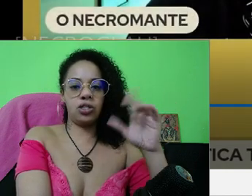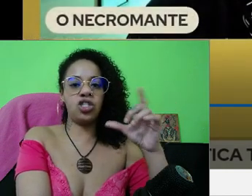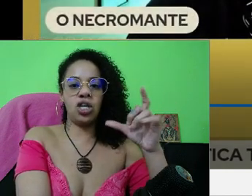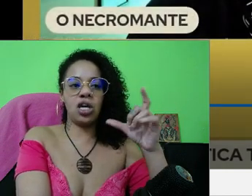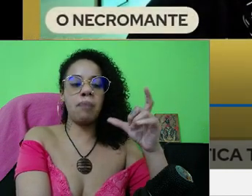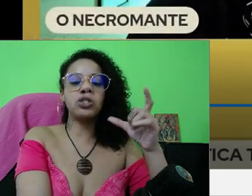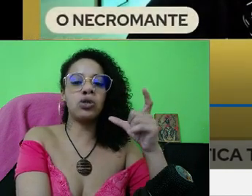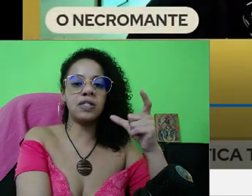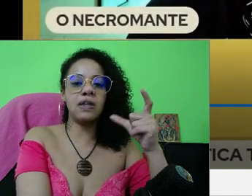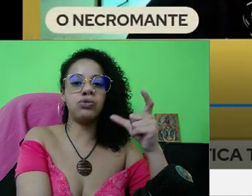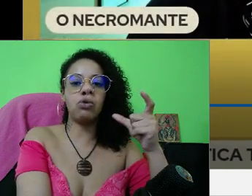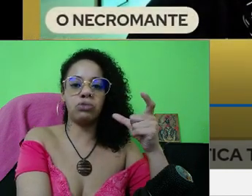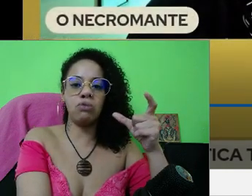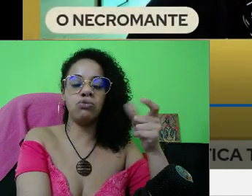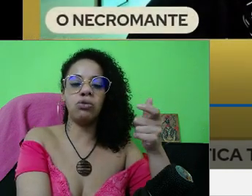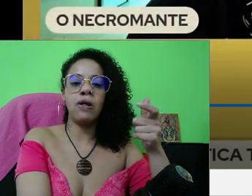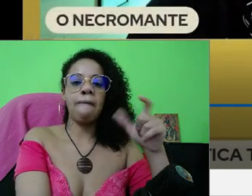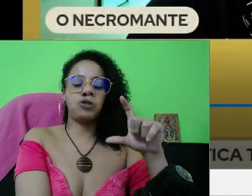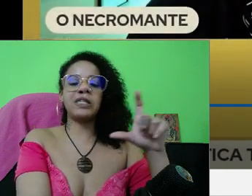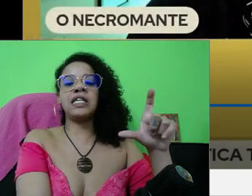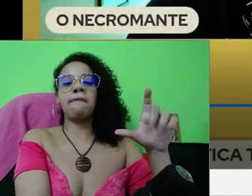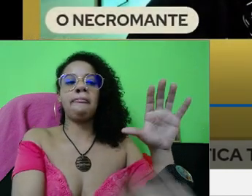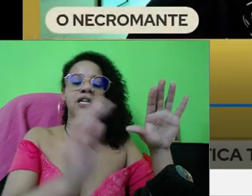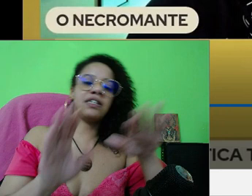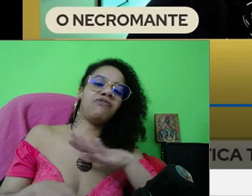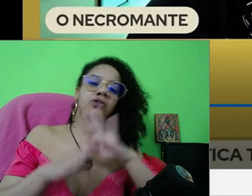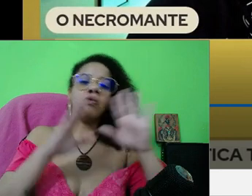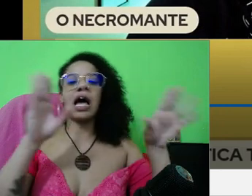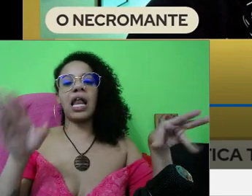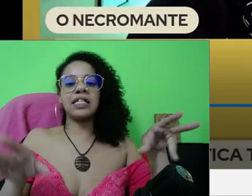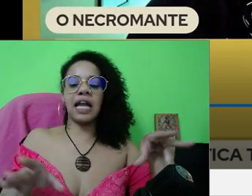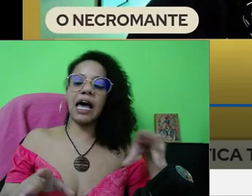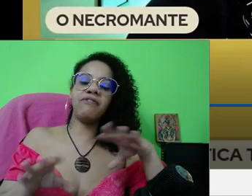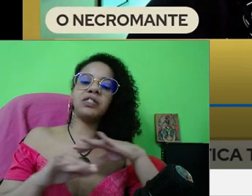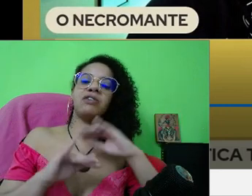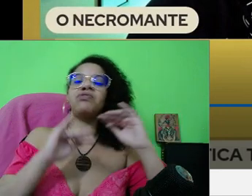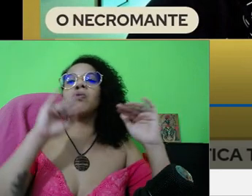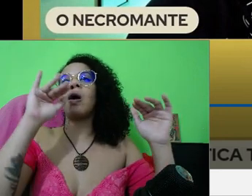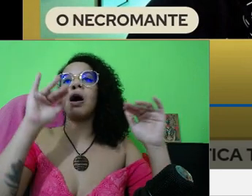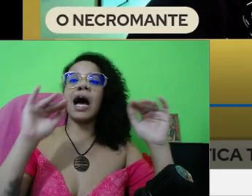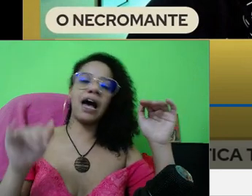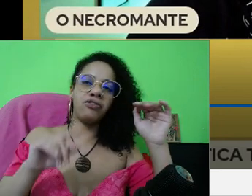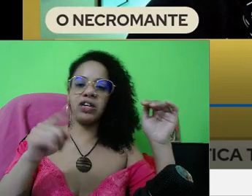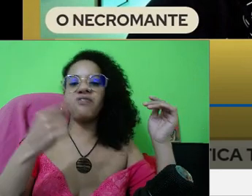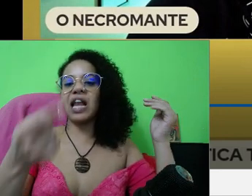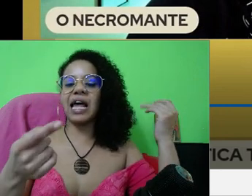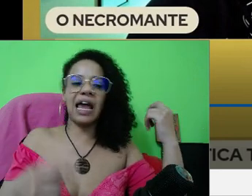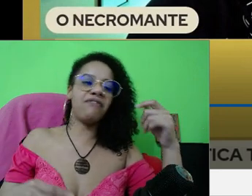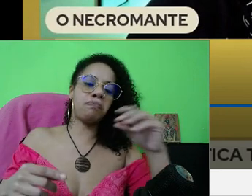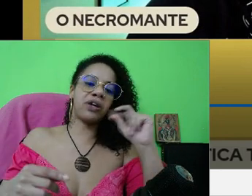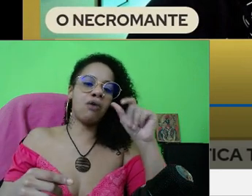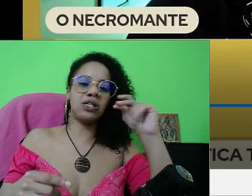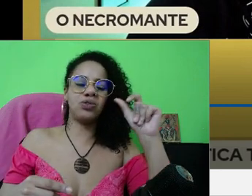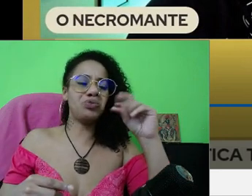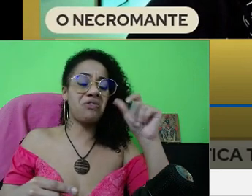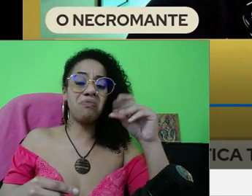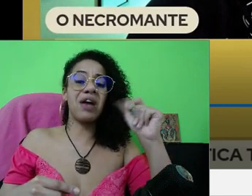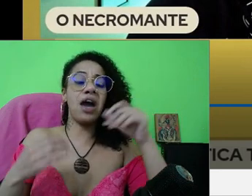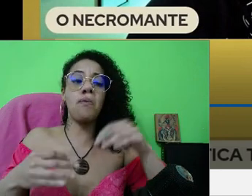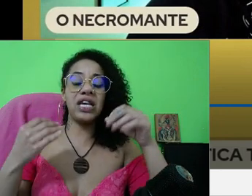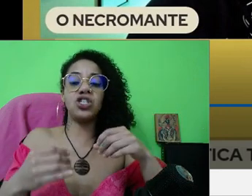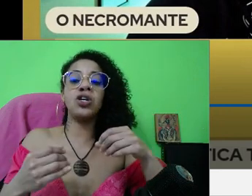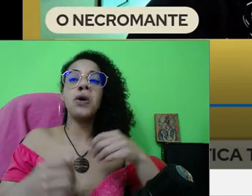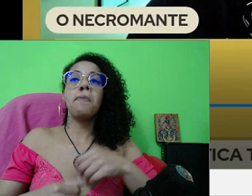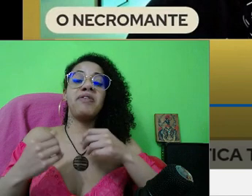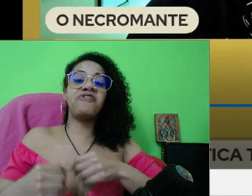de absorção do conteúdo tipo assim você viu as lives Você viu eu não vou nem falar Live porque é um assunto